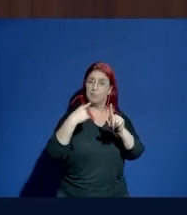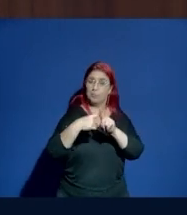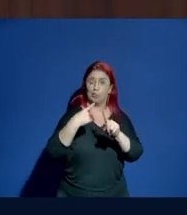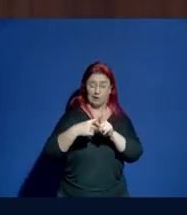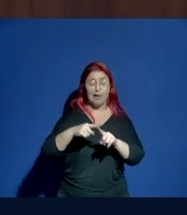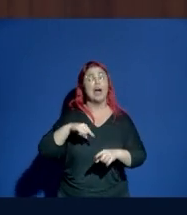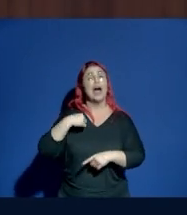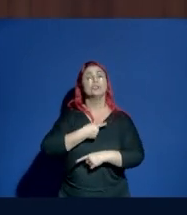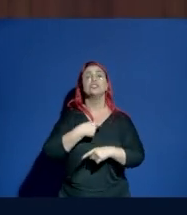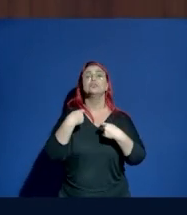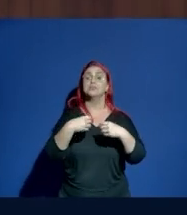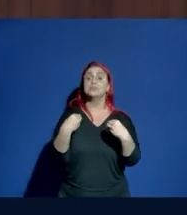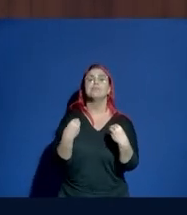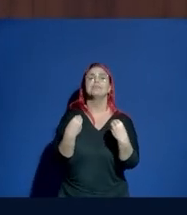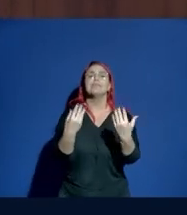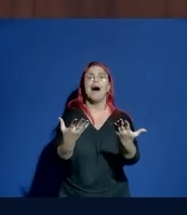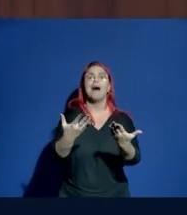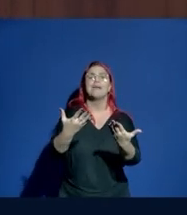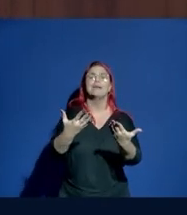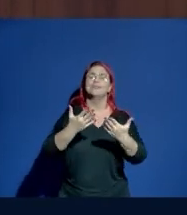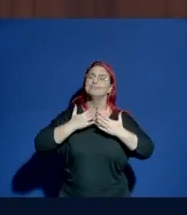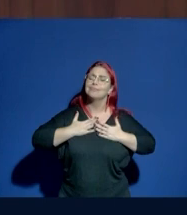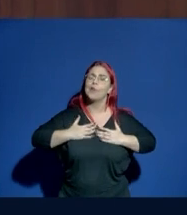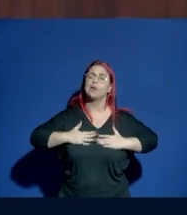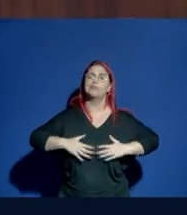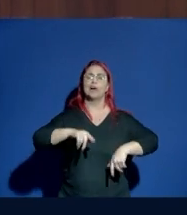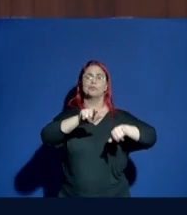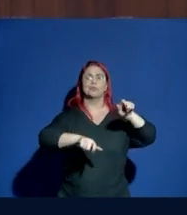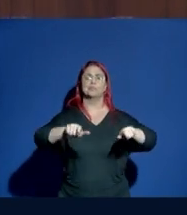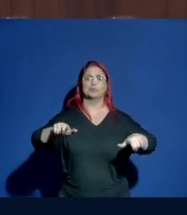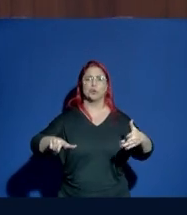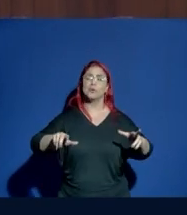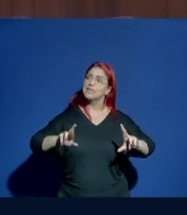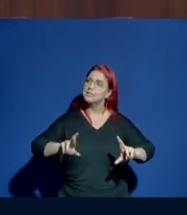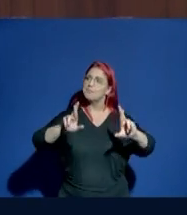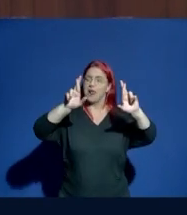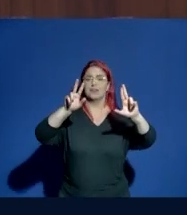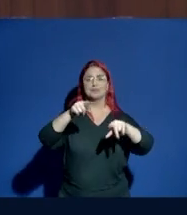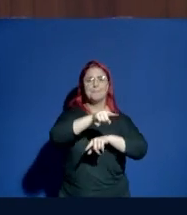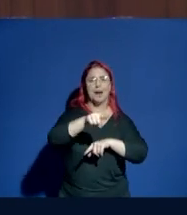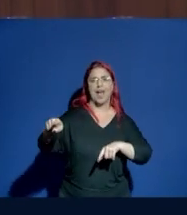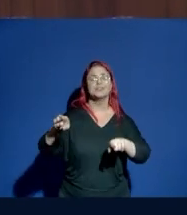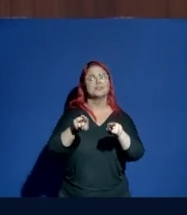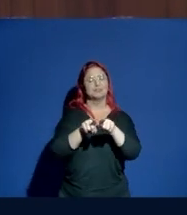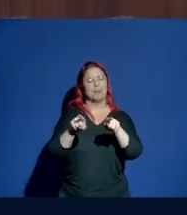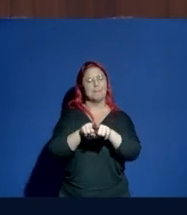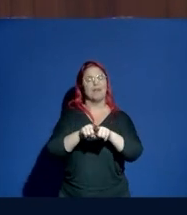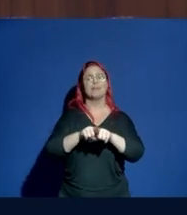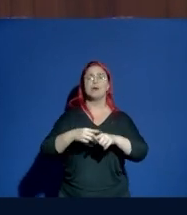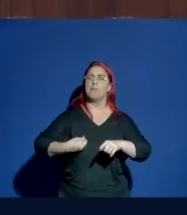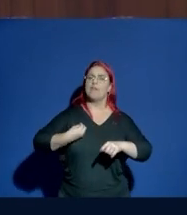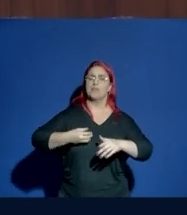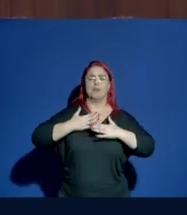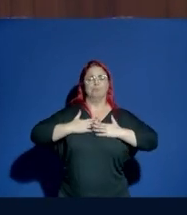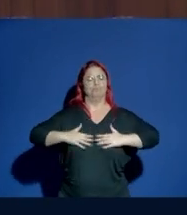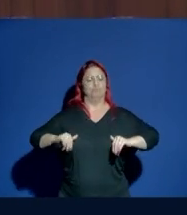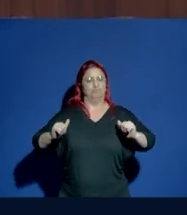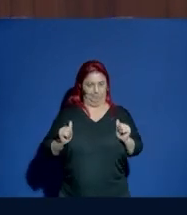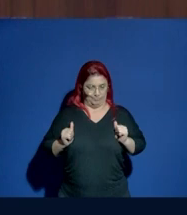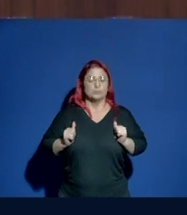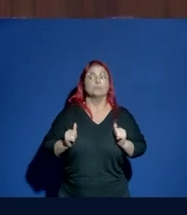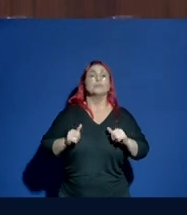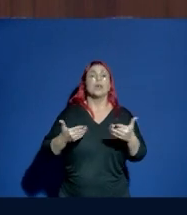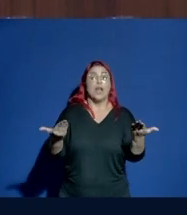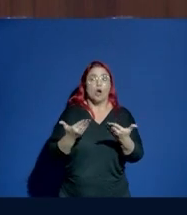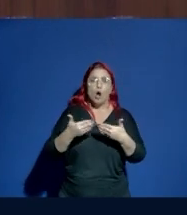devolver as cidades para as pessoas a gente precisa trazer a esperança de volta trazer a tranquilidade de volta e vamos promover